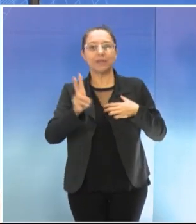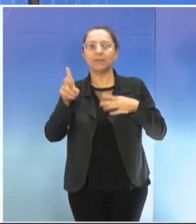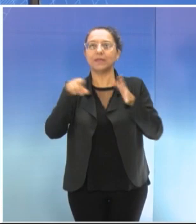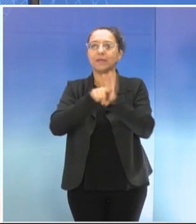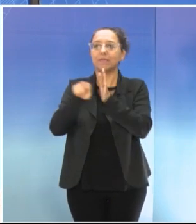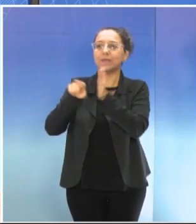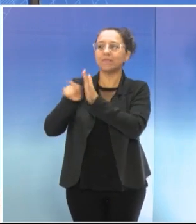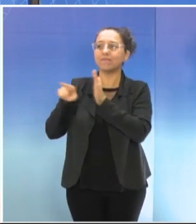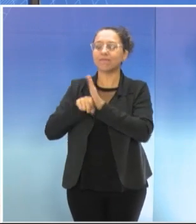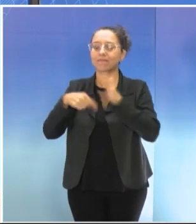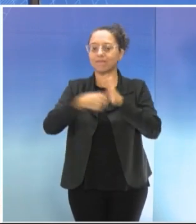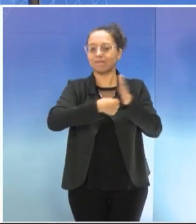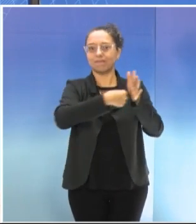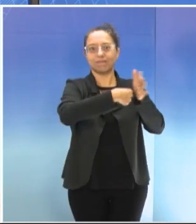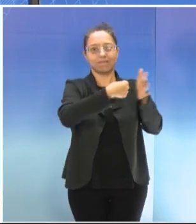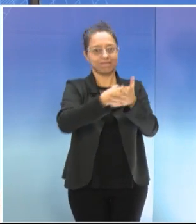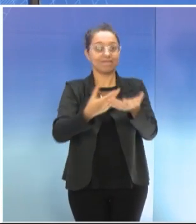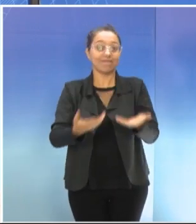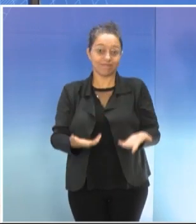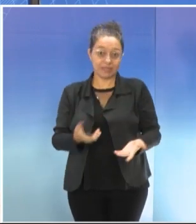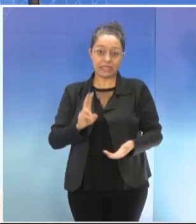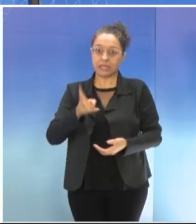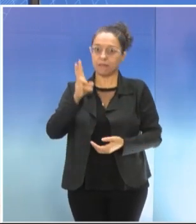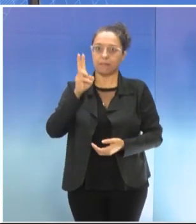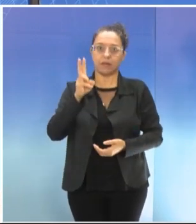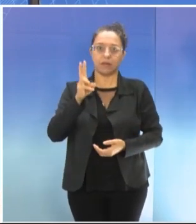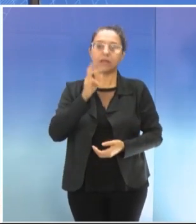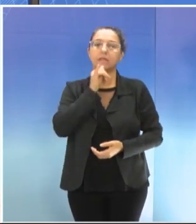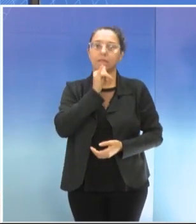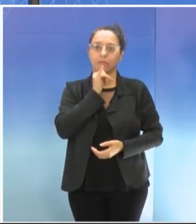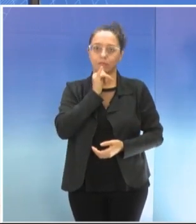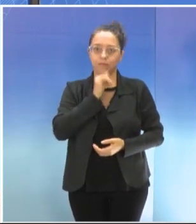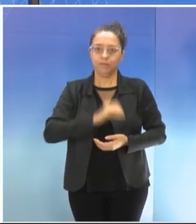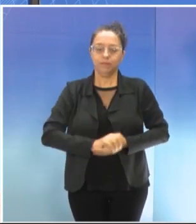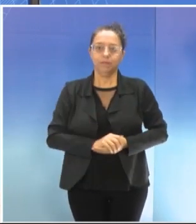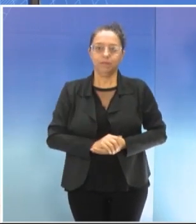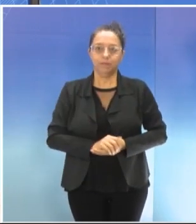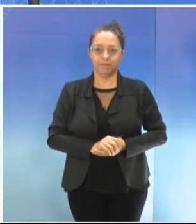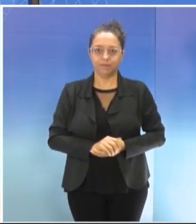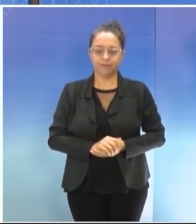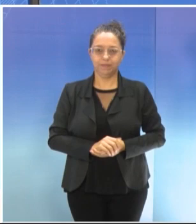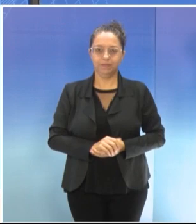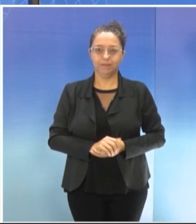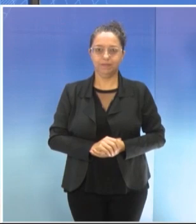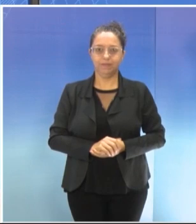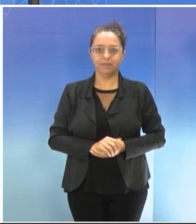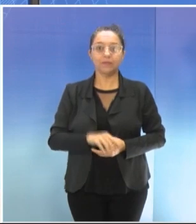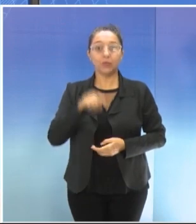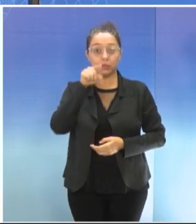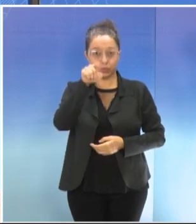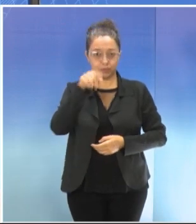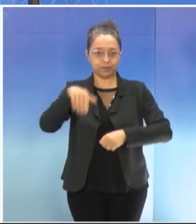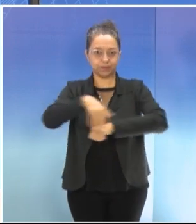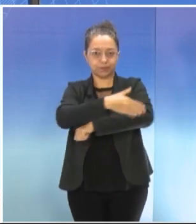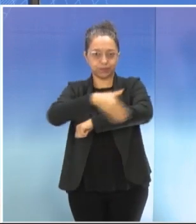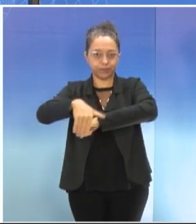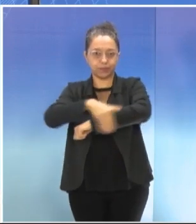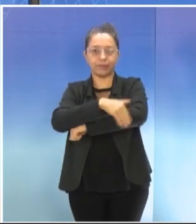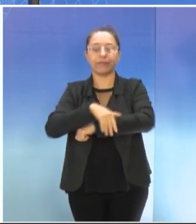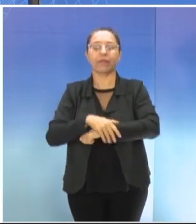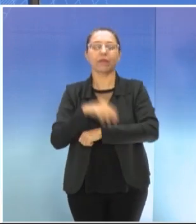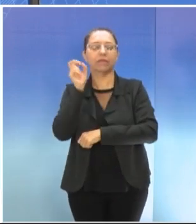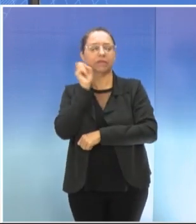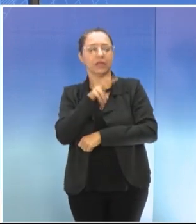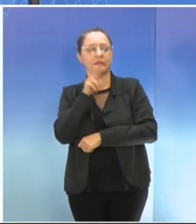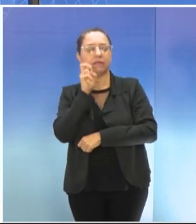inquieto e sempre se indagar sobre coisas que as pessoas acham normais. Por exemplo, você pode passar